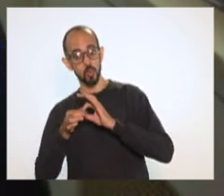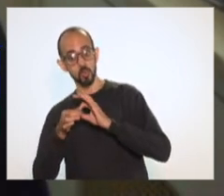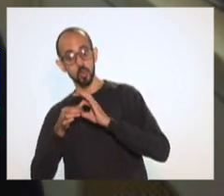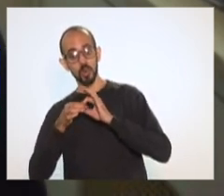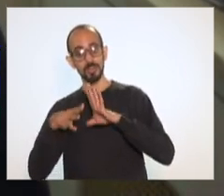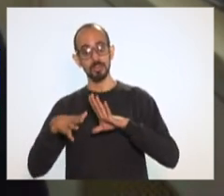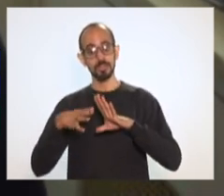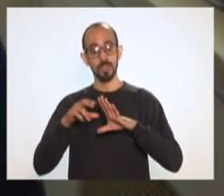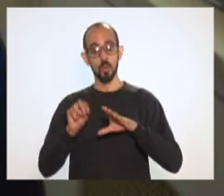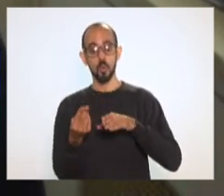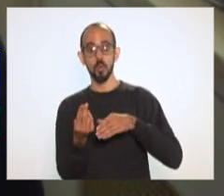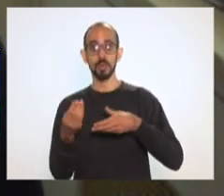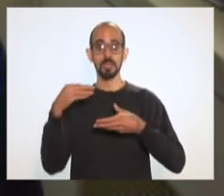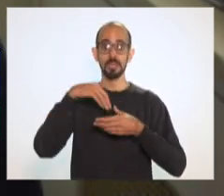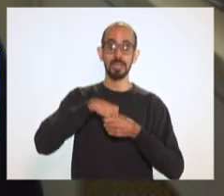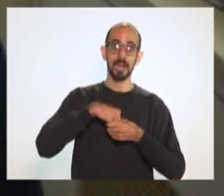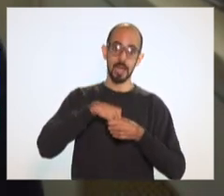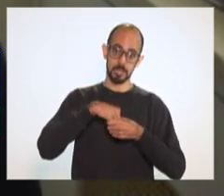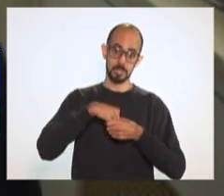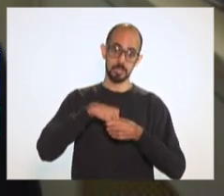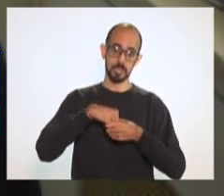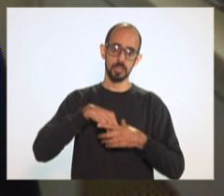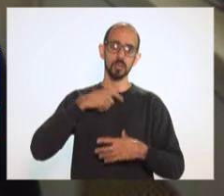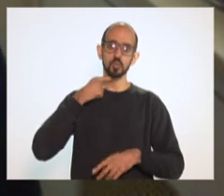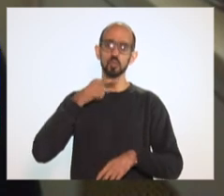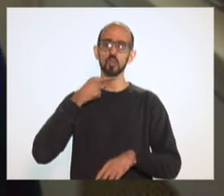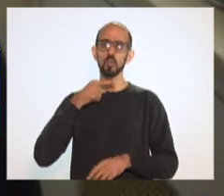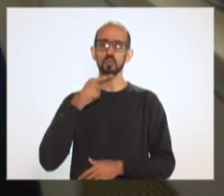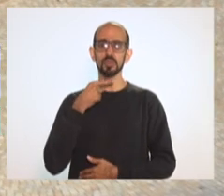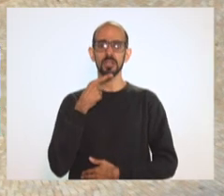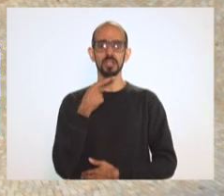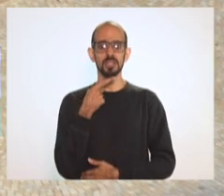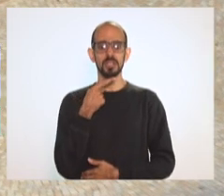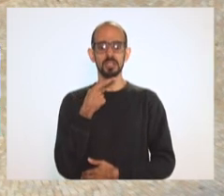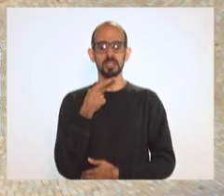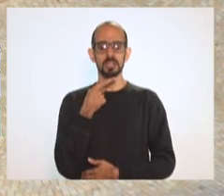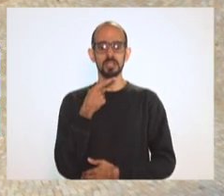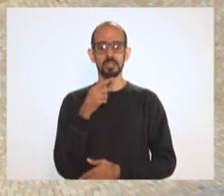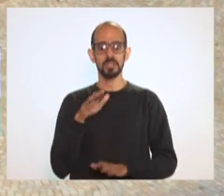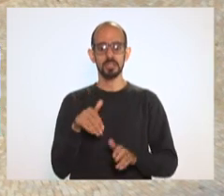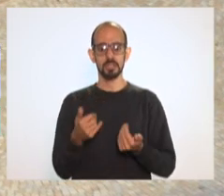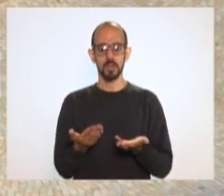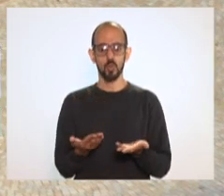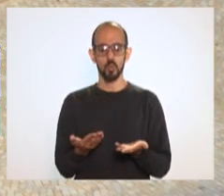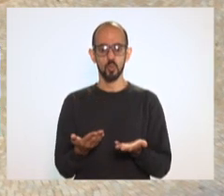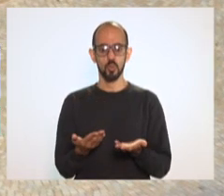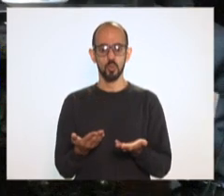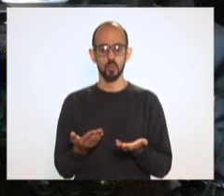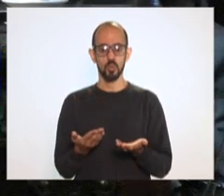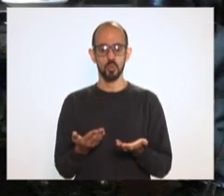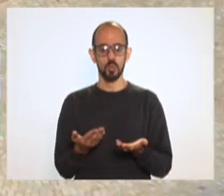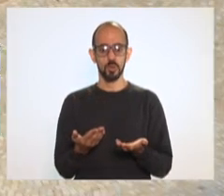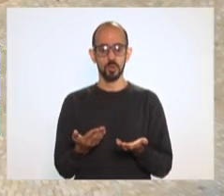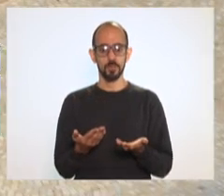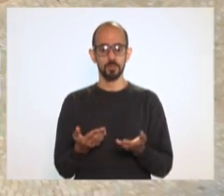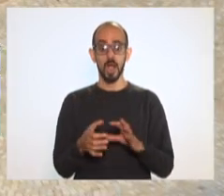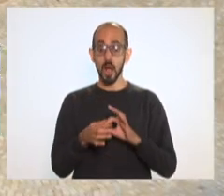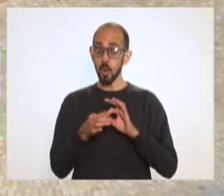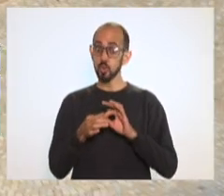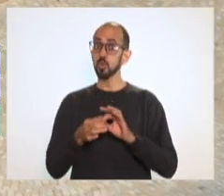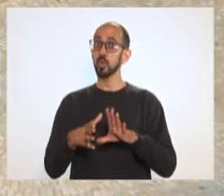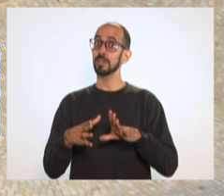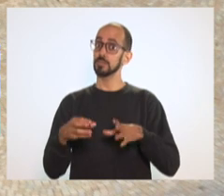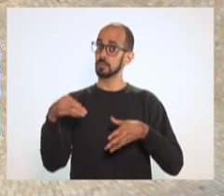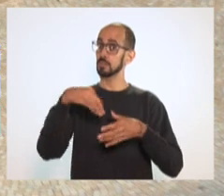ou internaliza? Essa é a dúvida que eu fiquei, senhor. Nesse caso, autoriza a internalizar.